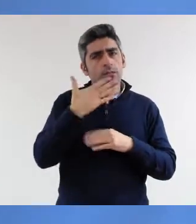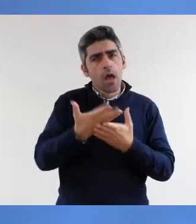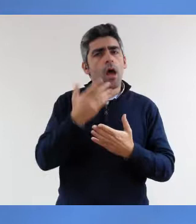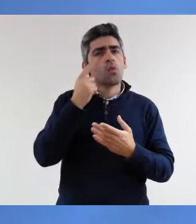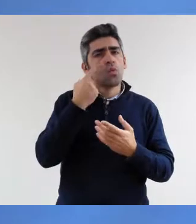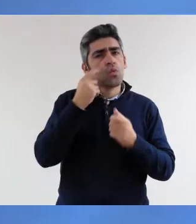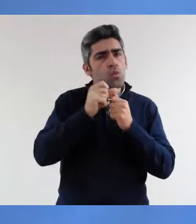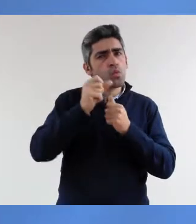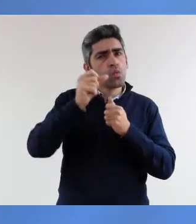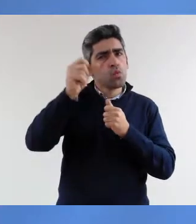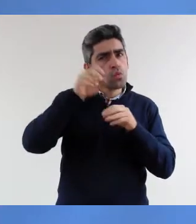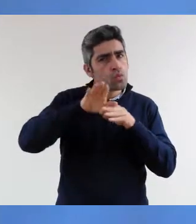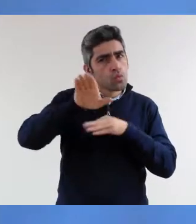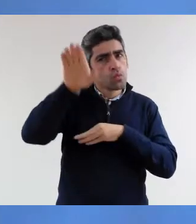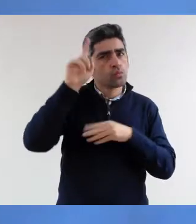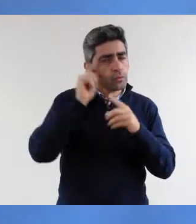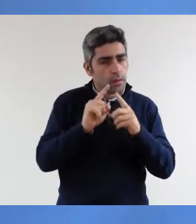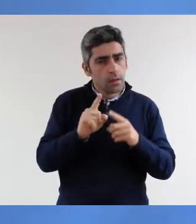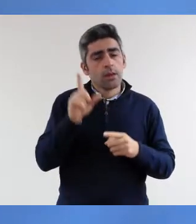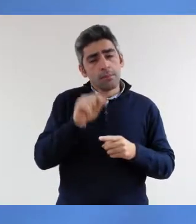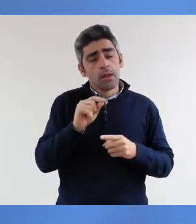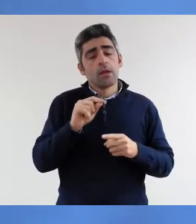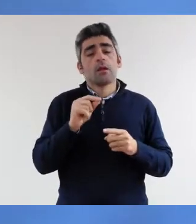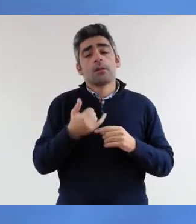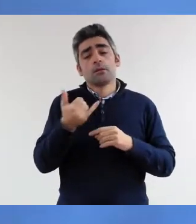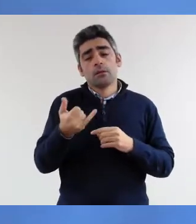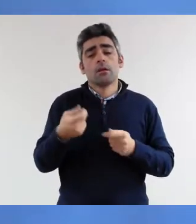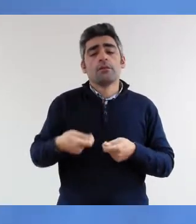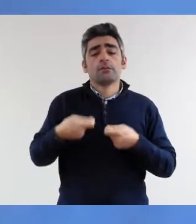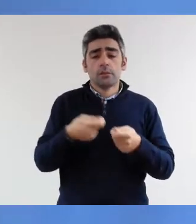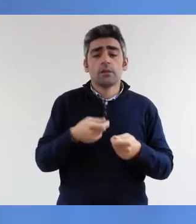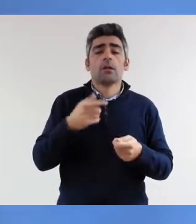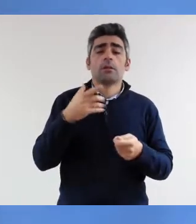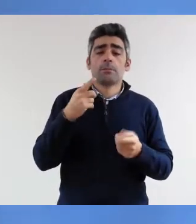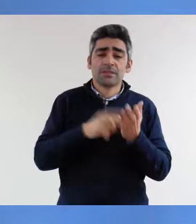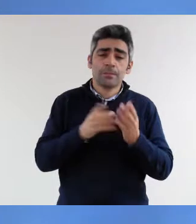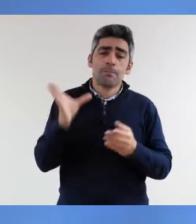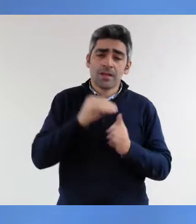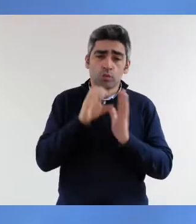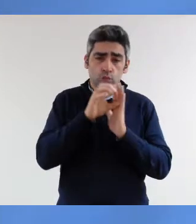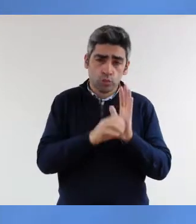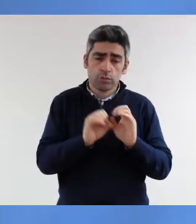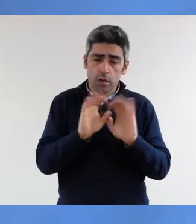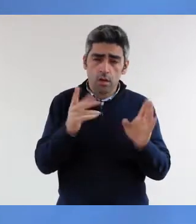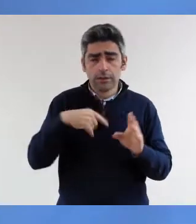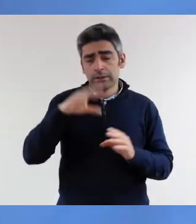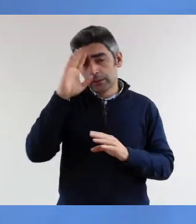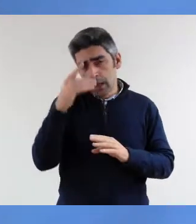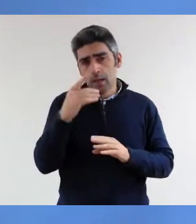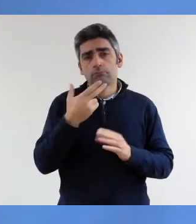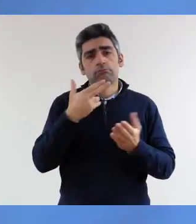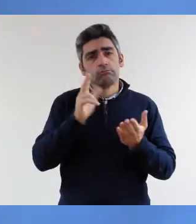duradouro simplesmente esse crescimento não quer outras condições várias das quais